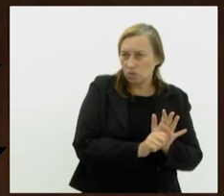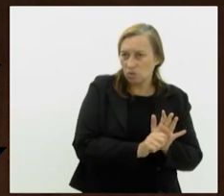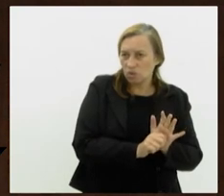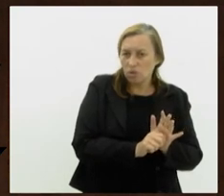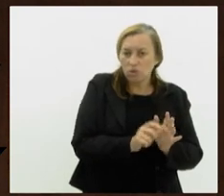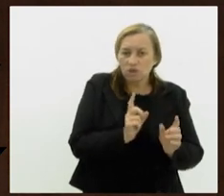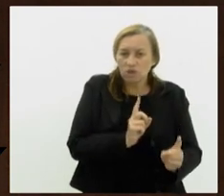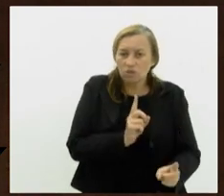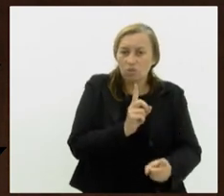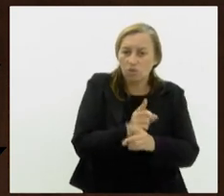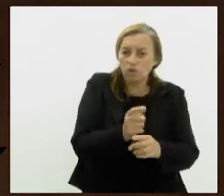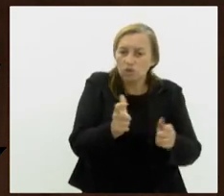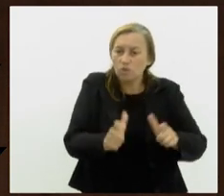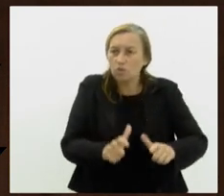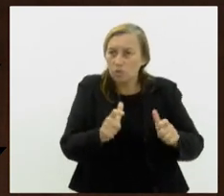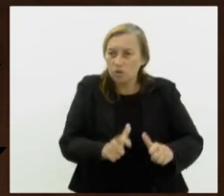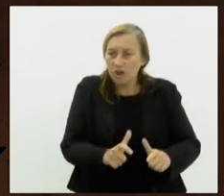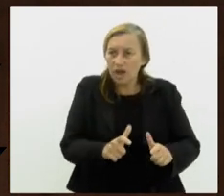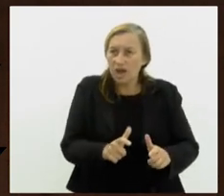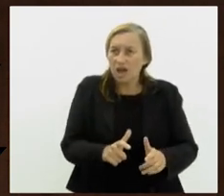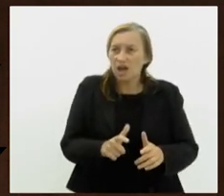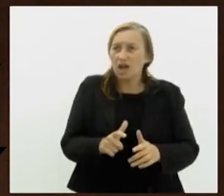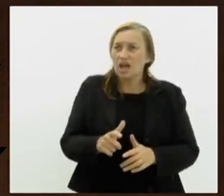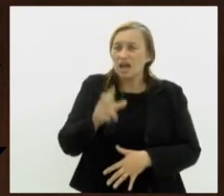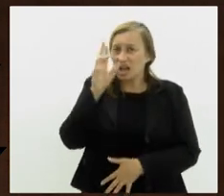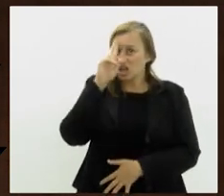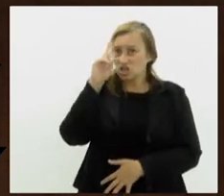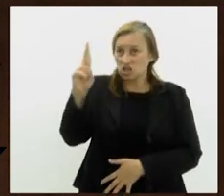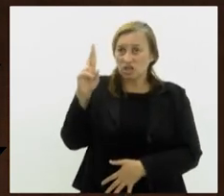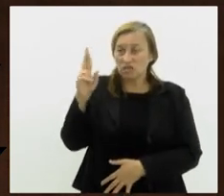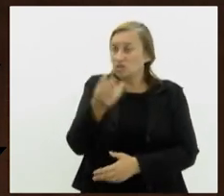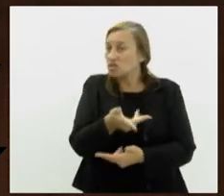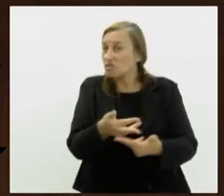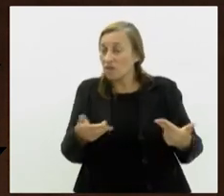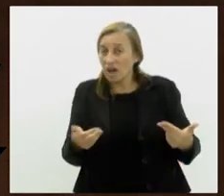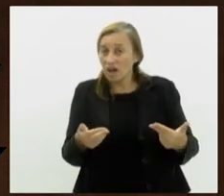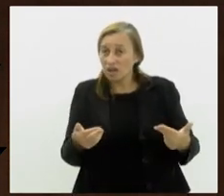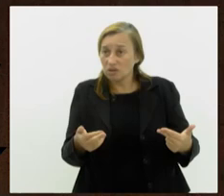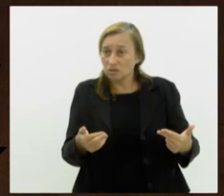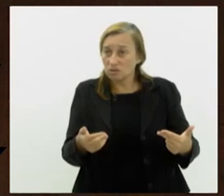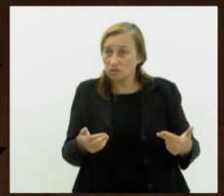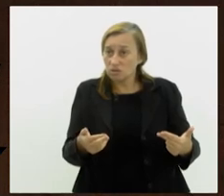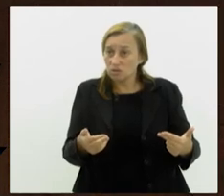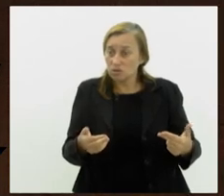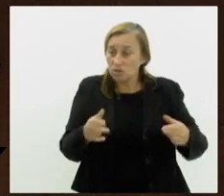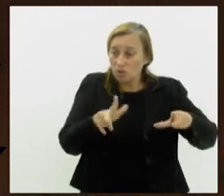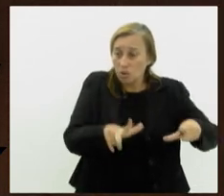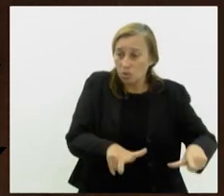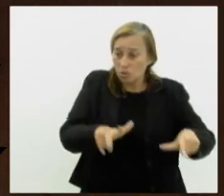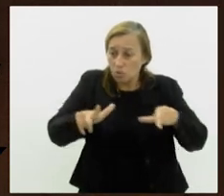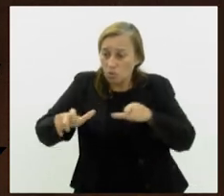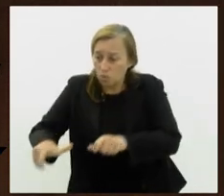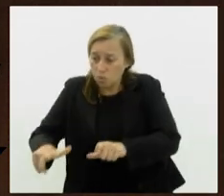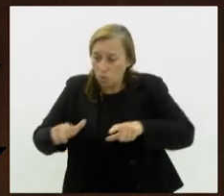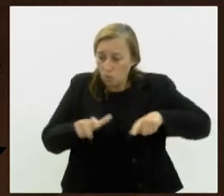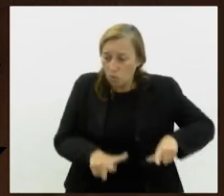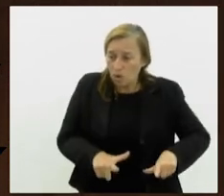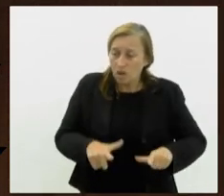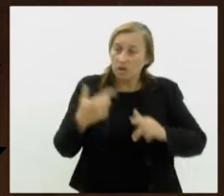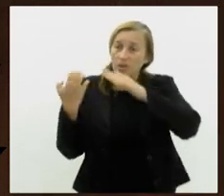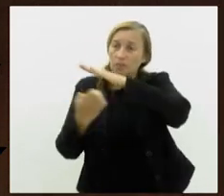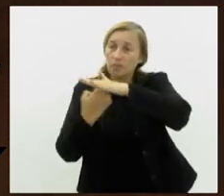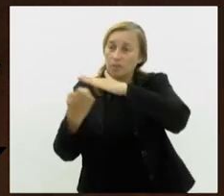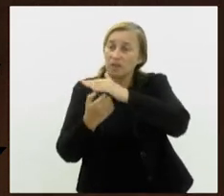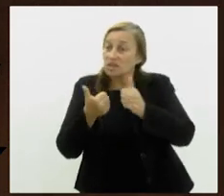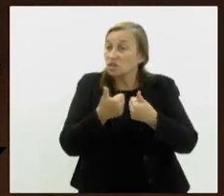de financiamento. Eles eram donos de centenas de loteamentos clandestinos, várias empresas de ônibus,